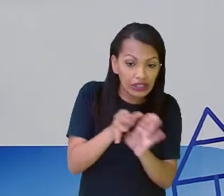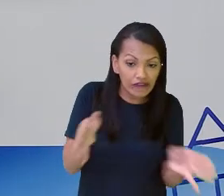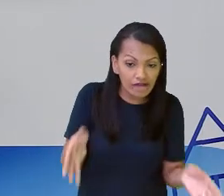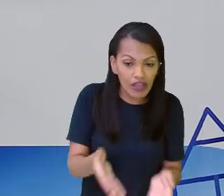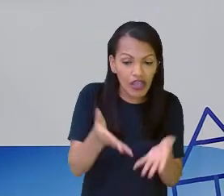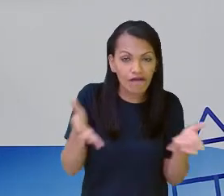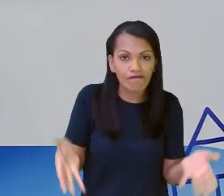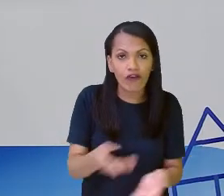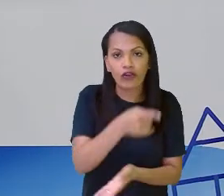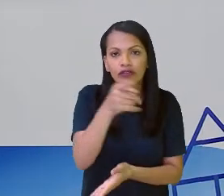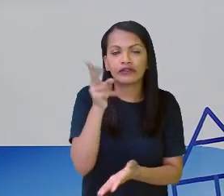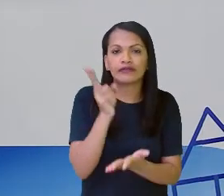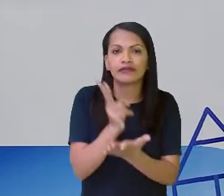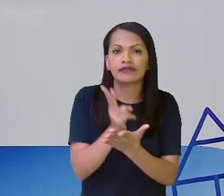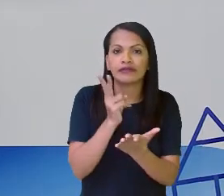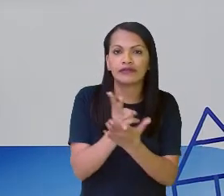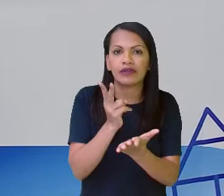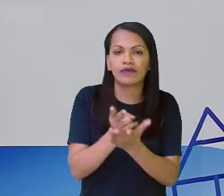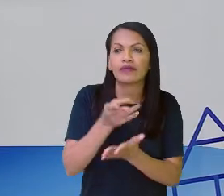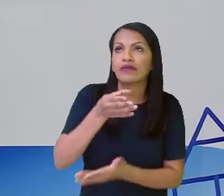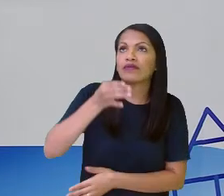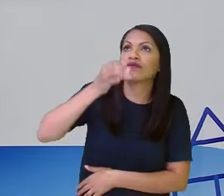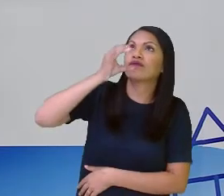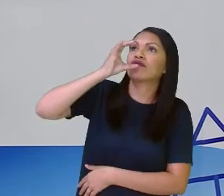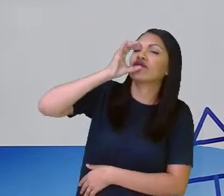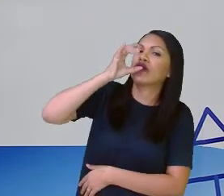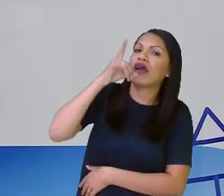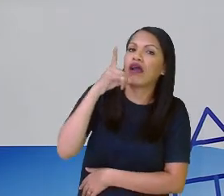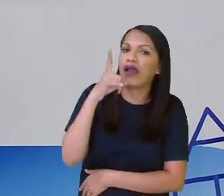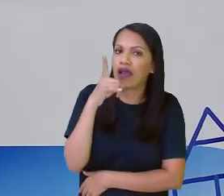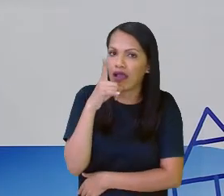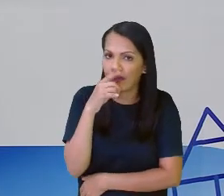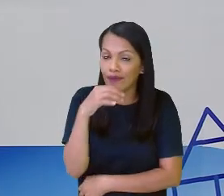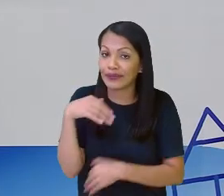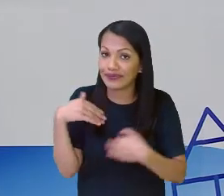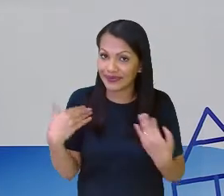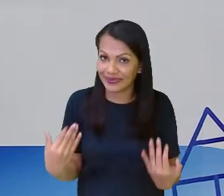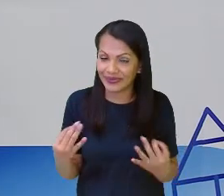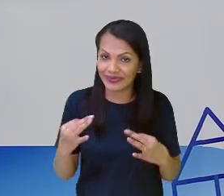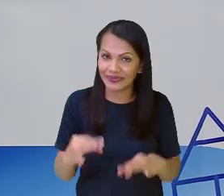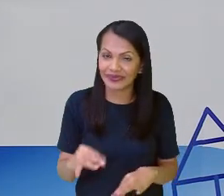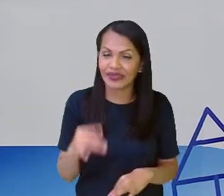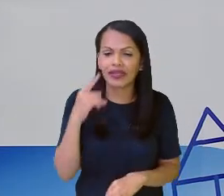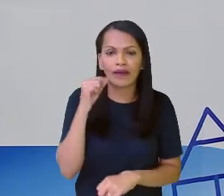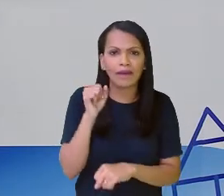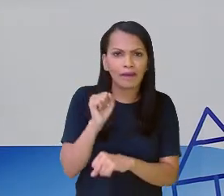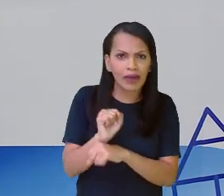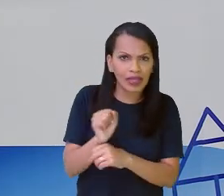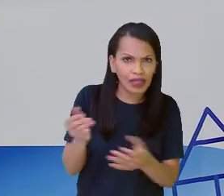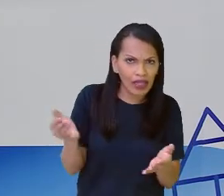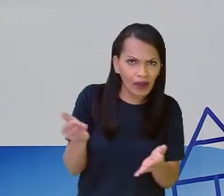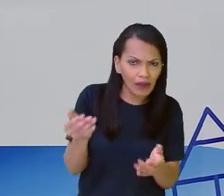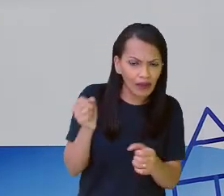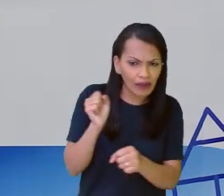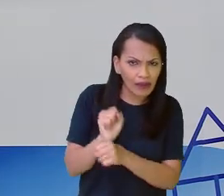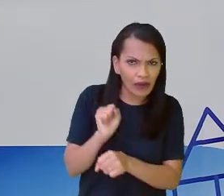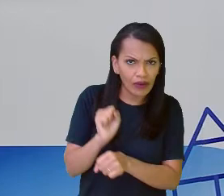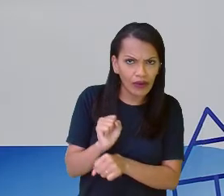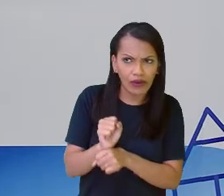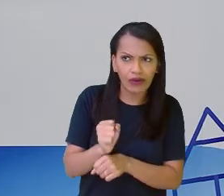você sempre a tomar aquela aguinha, né? Inclusive, dê uma pausa e vá tomar uma água que eu